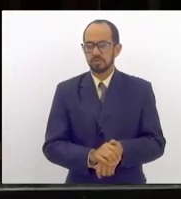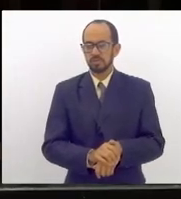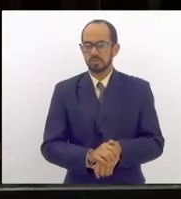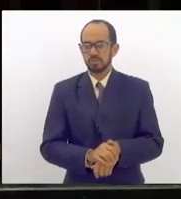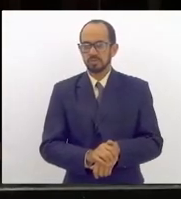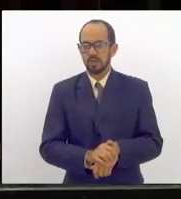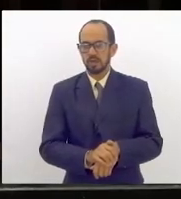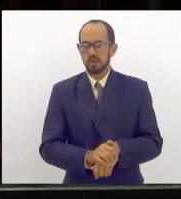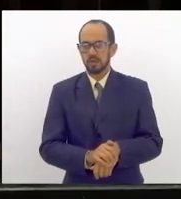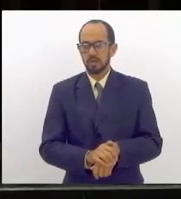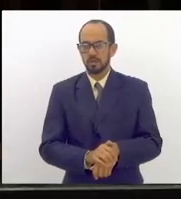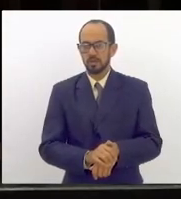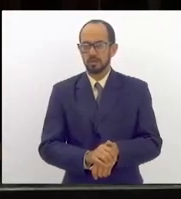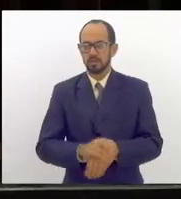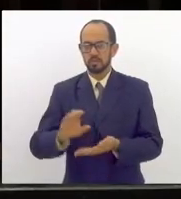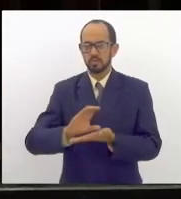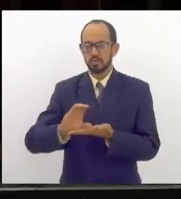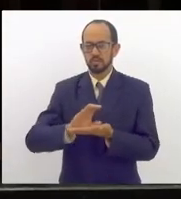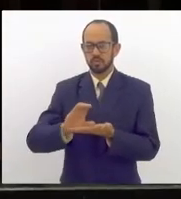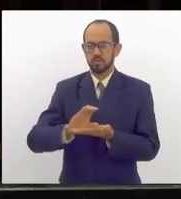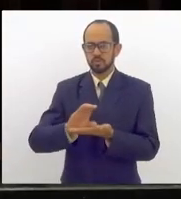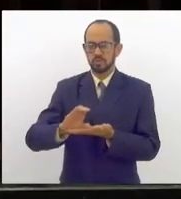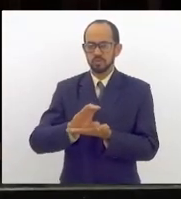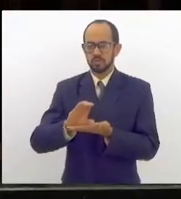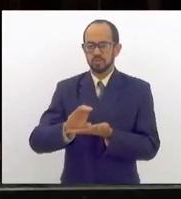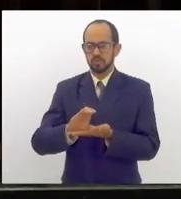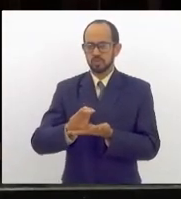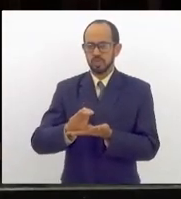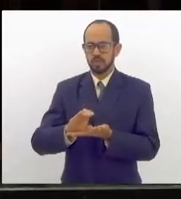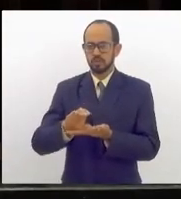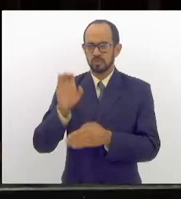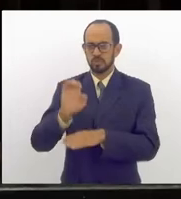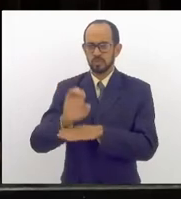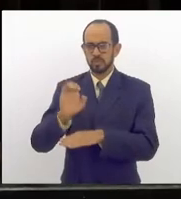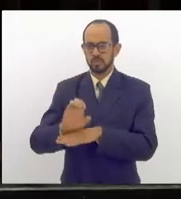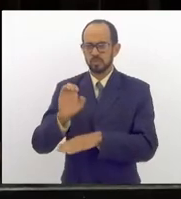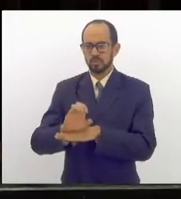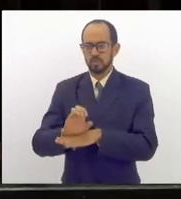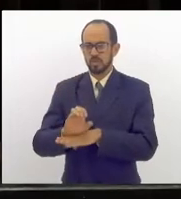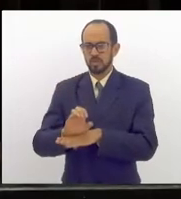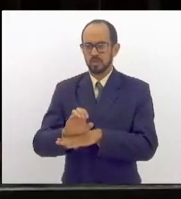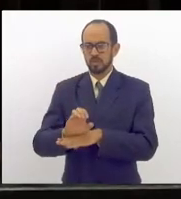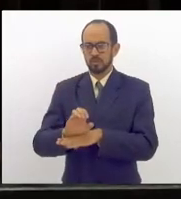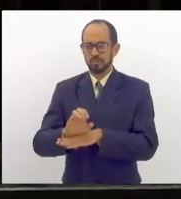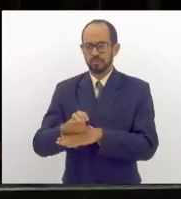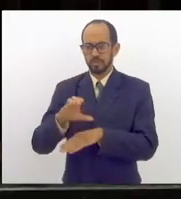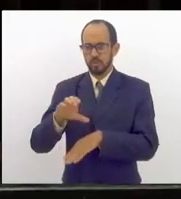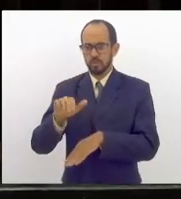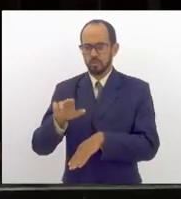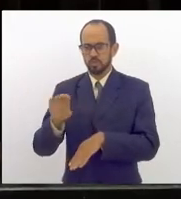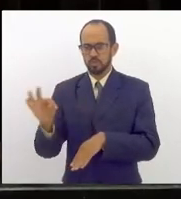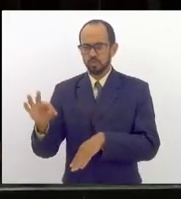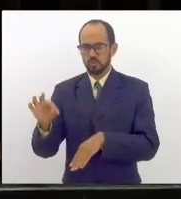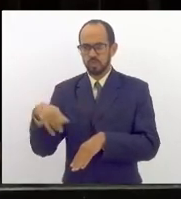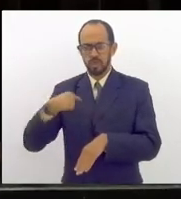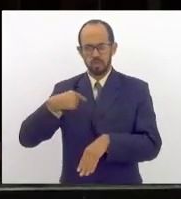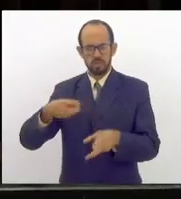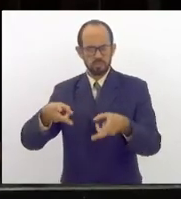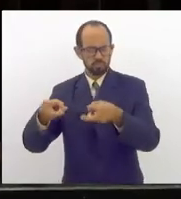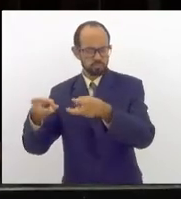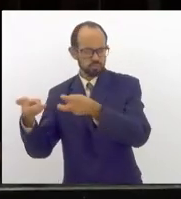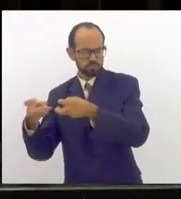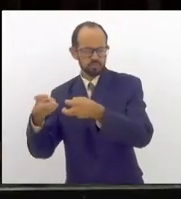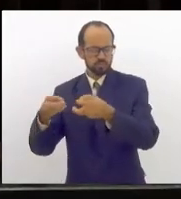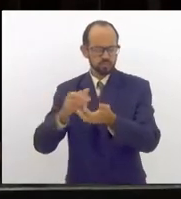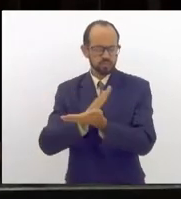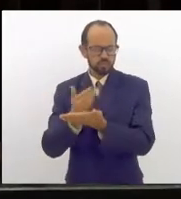nós eu sou do Conselho Estadual de emprego sou da Cut e sou diretor do Sindicato de Metalúrgicos Eu tava escutando aqui algumas coisas